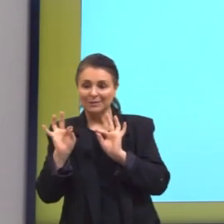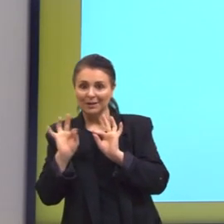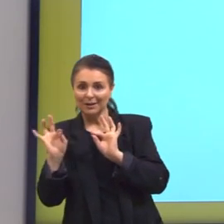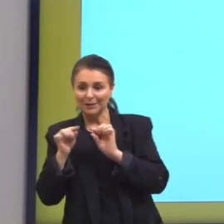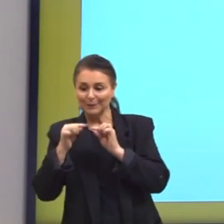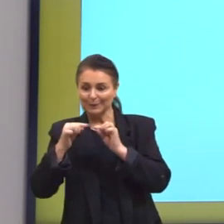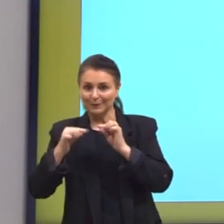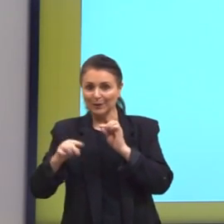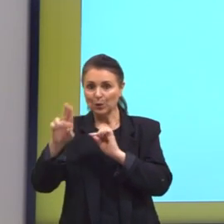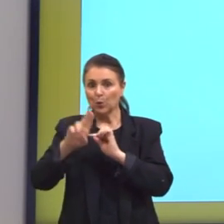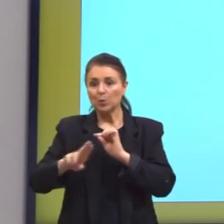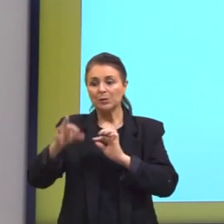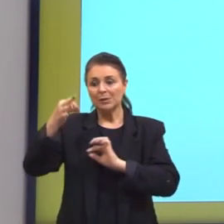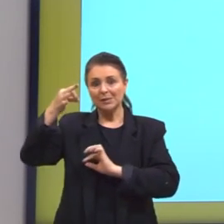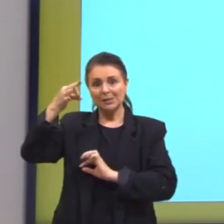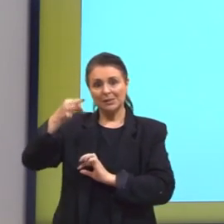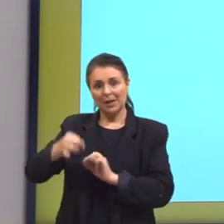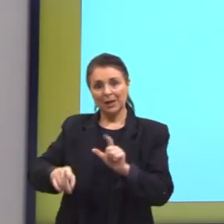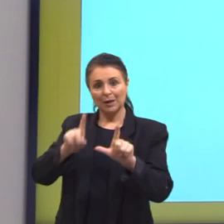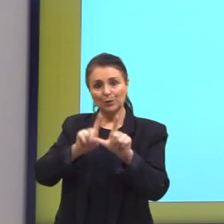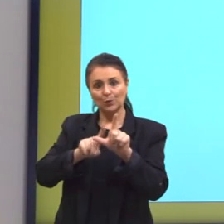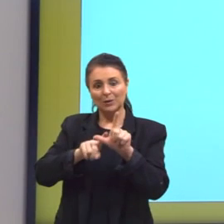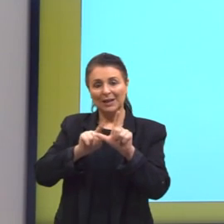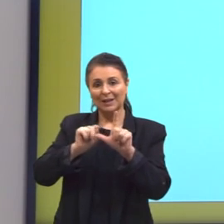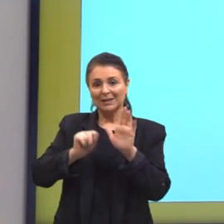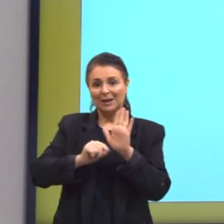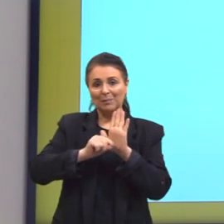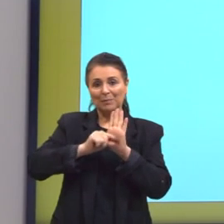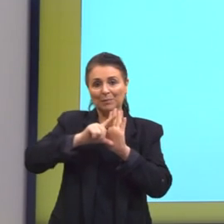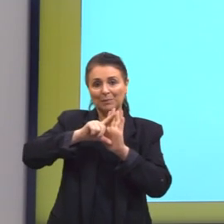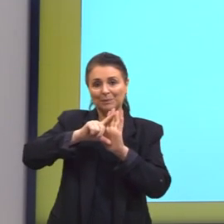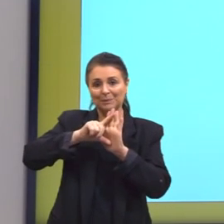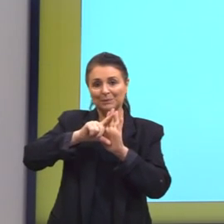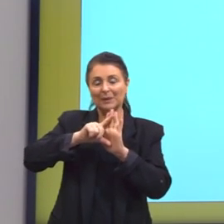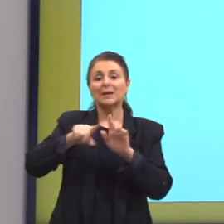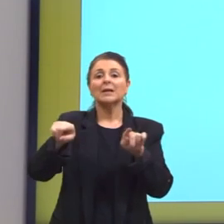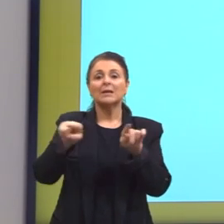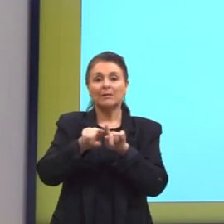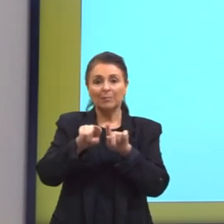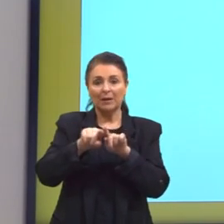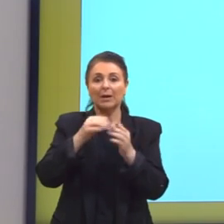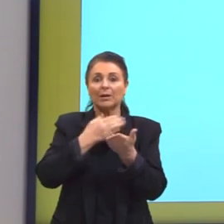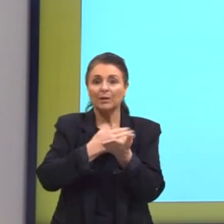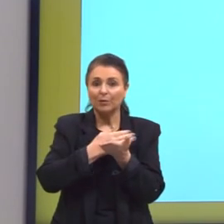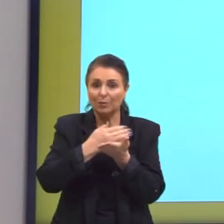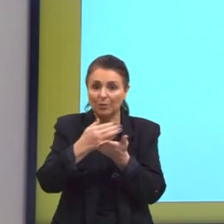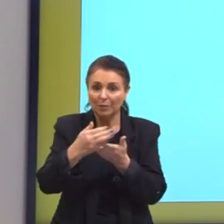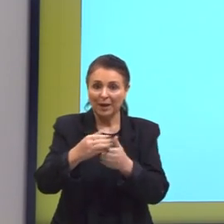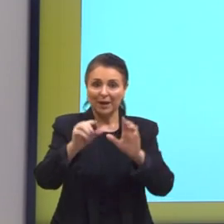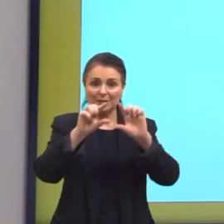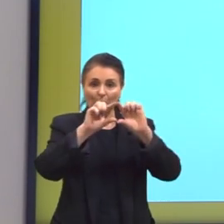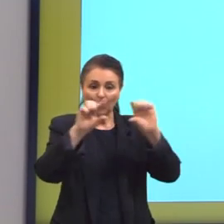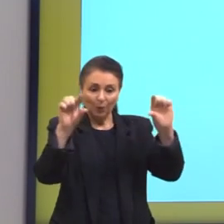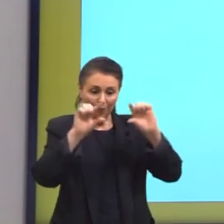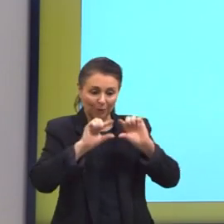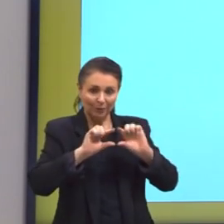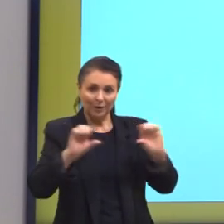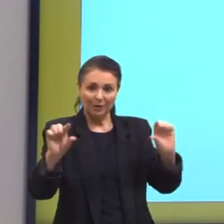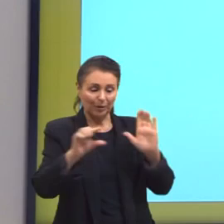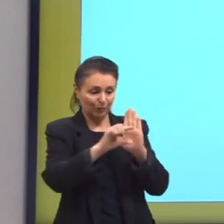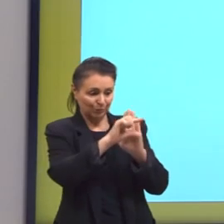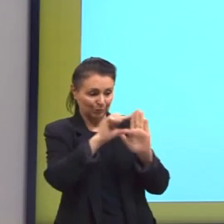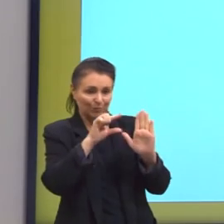uso adequado de letras maiúsculas além daquela que inicia o parágrafo então